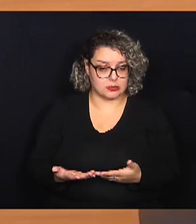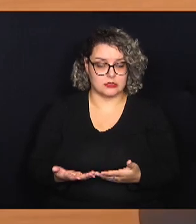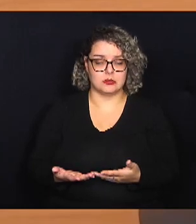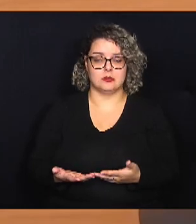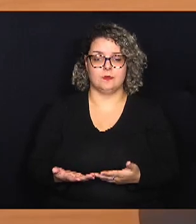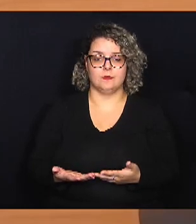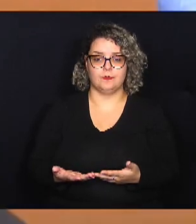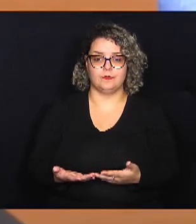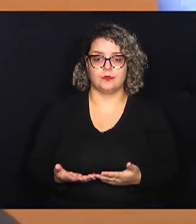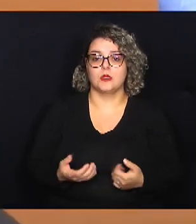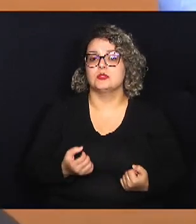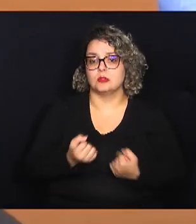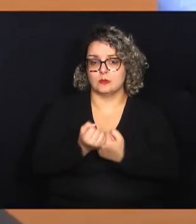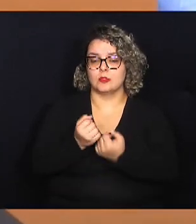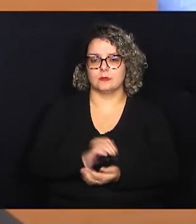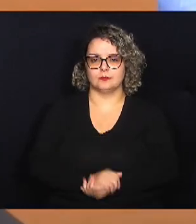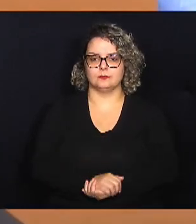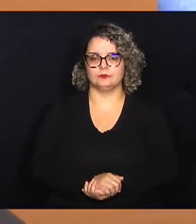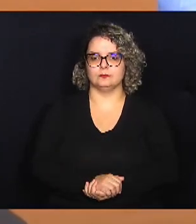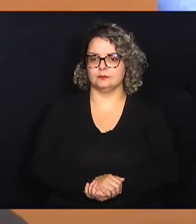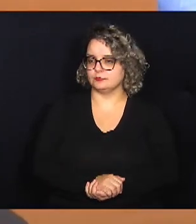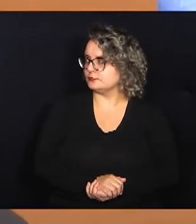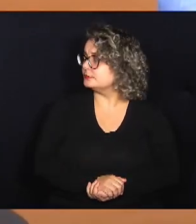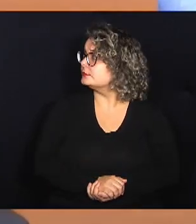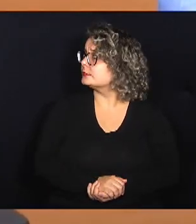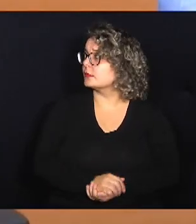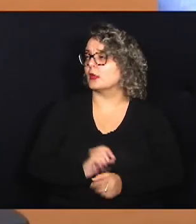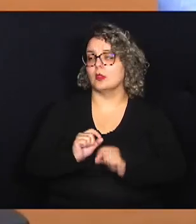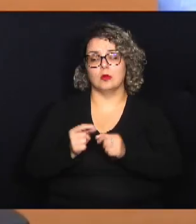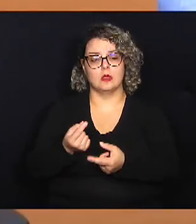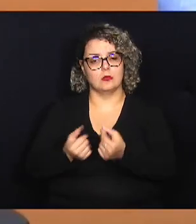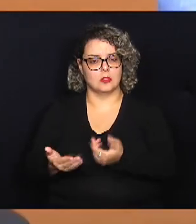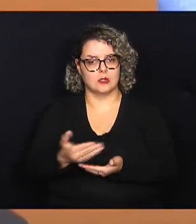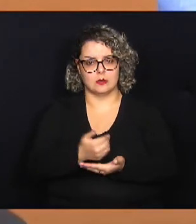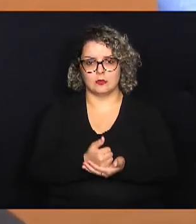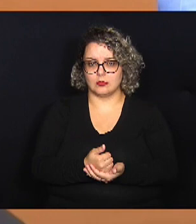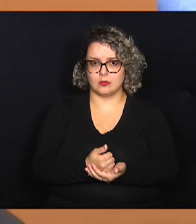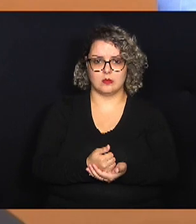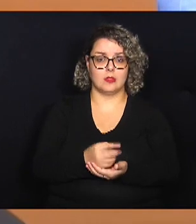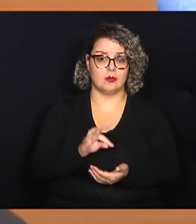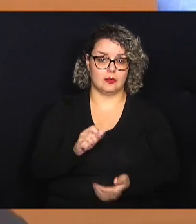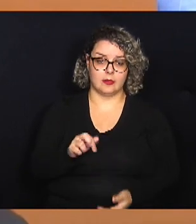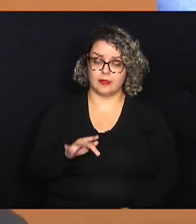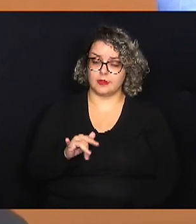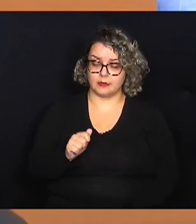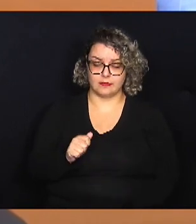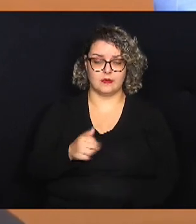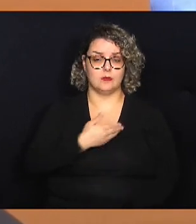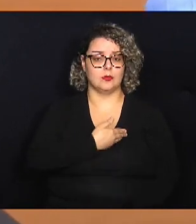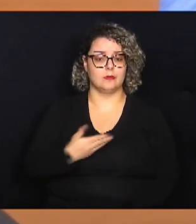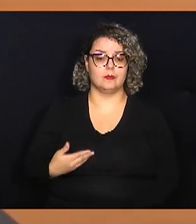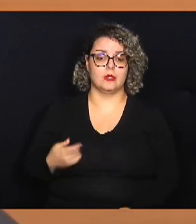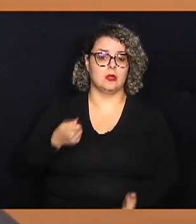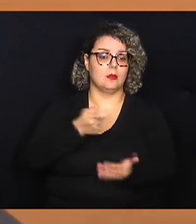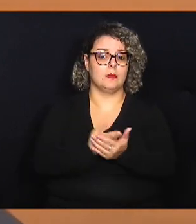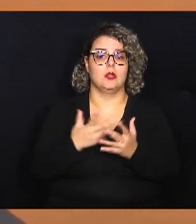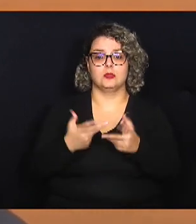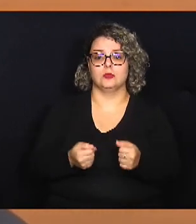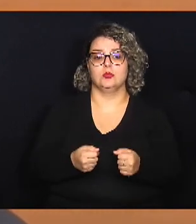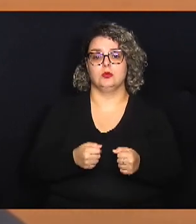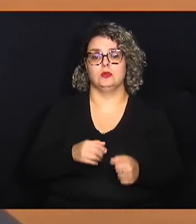de apoio. O que é arrecadado com a tarifa pública não é suficiente para cobrir os custos de operação do sistema